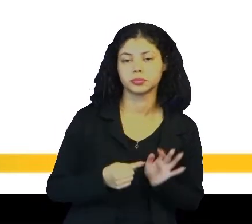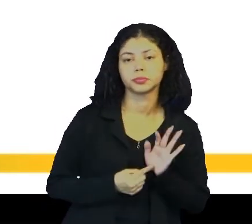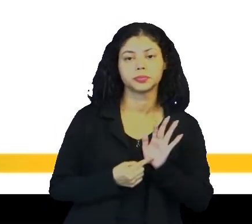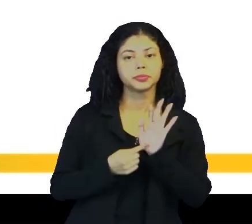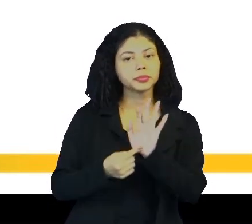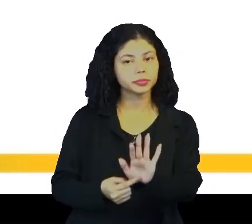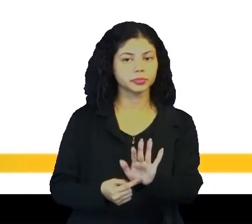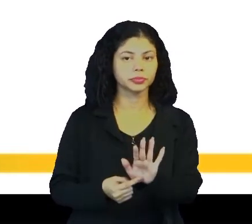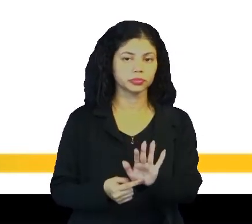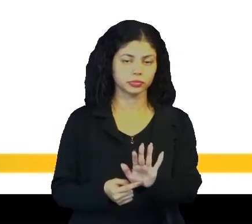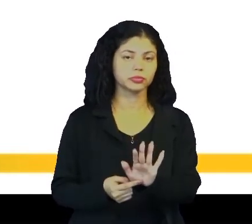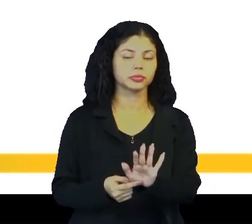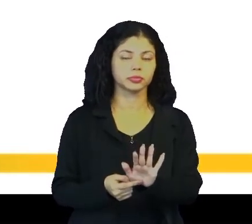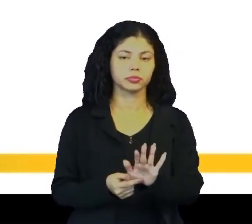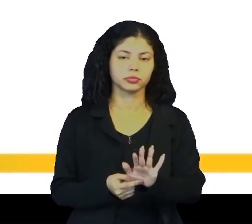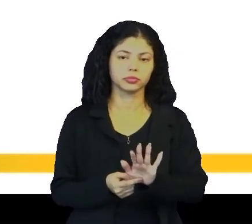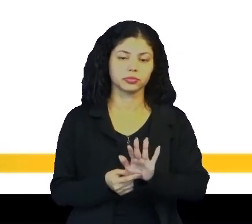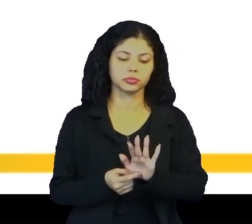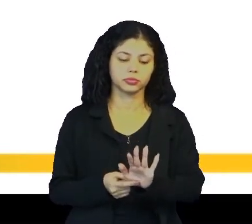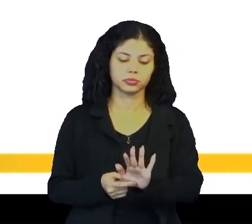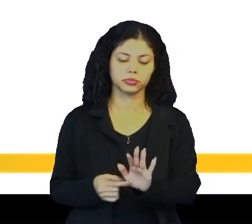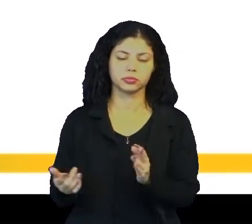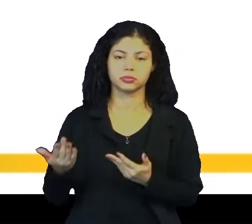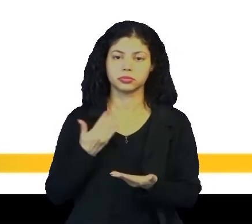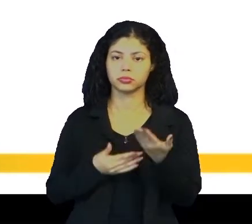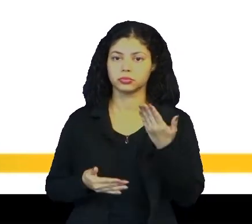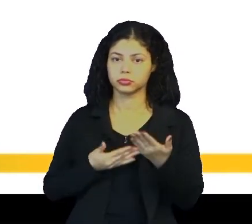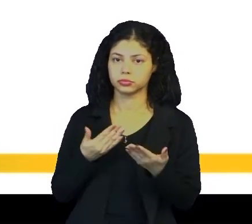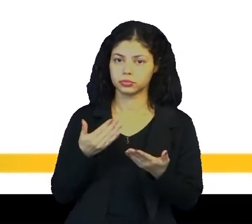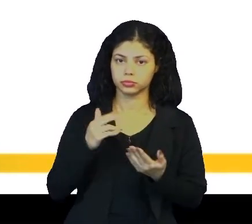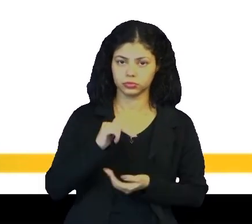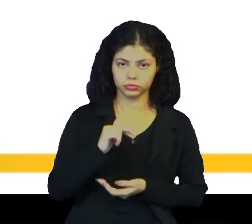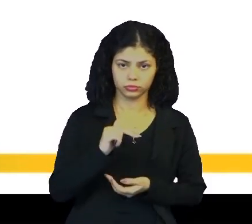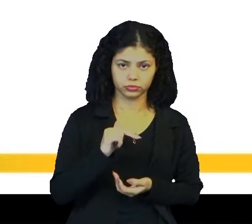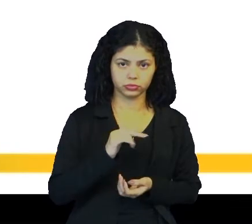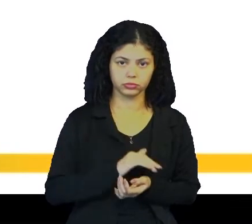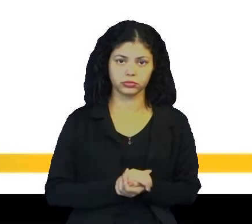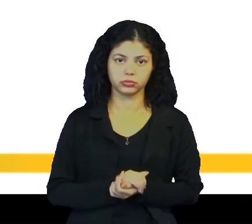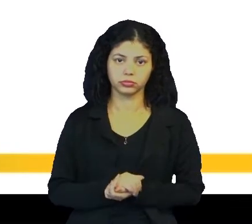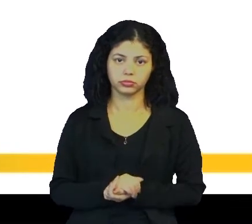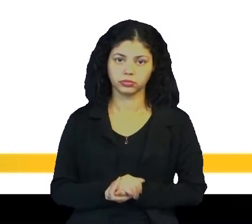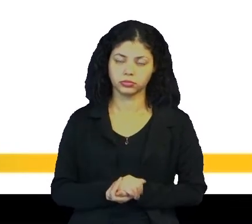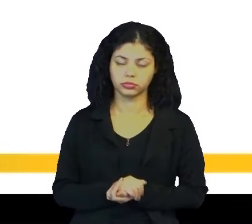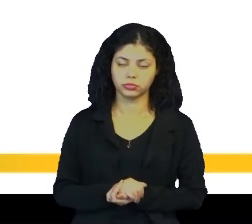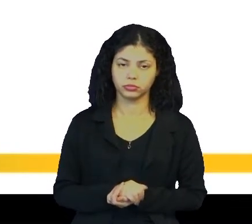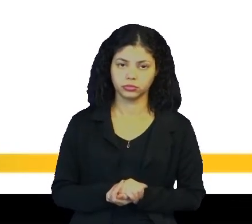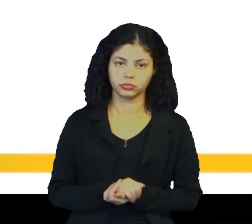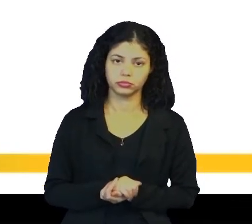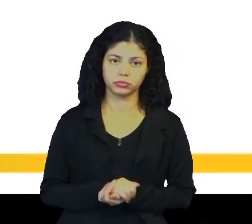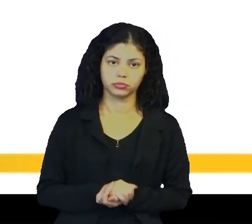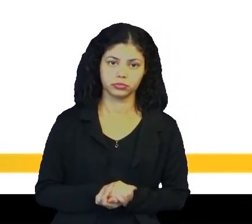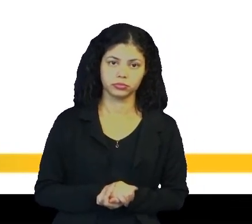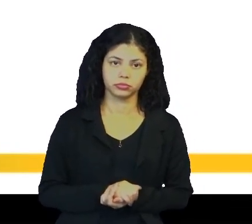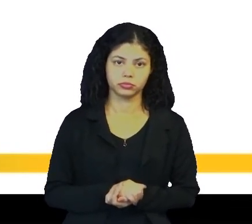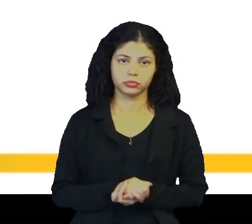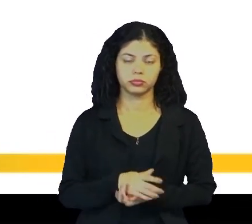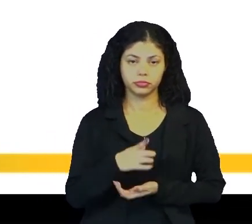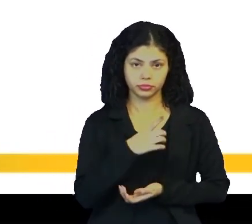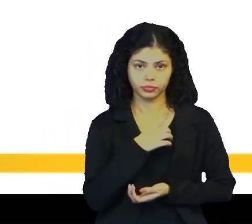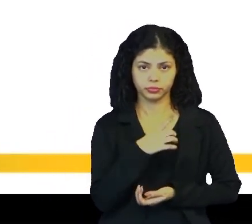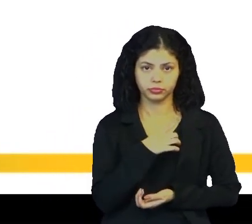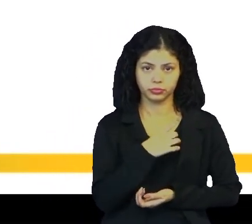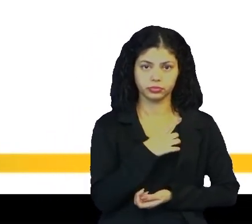indicar essa questão aí de relação, né, entre o início da frase e o final. Nós